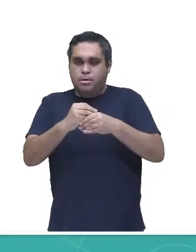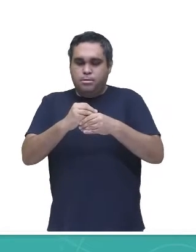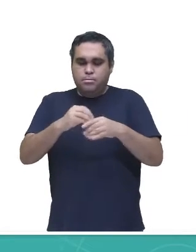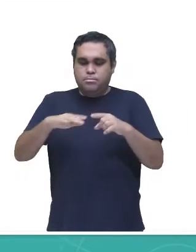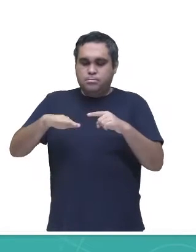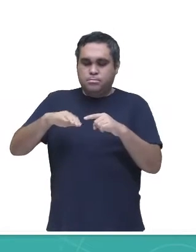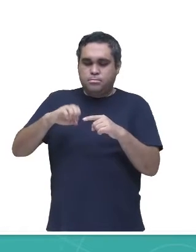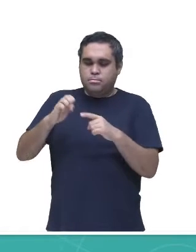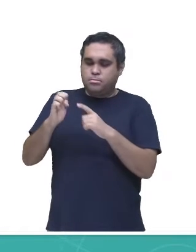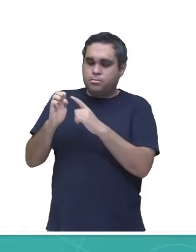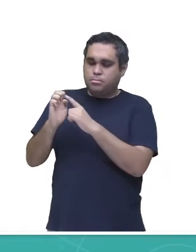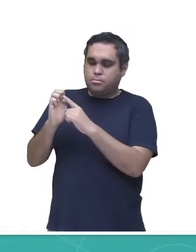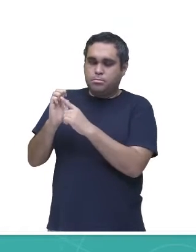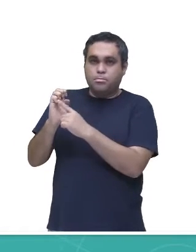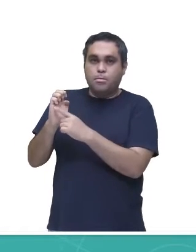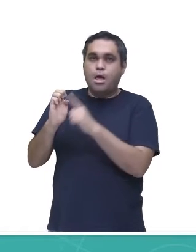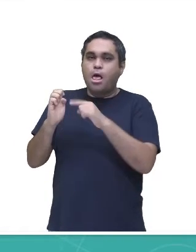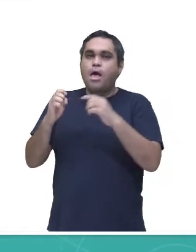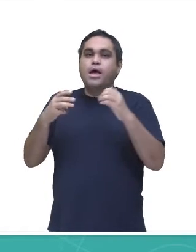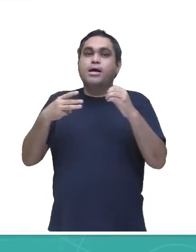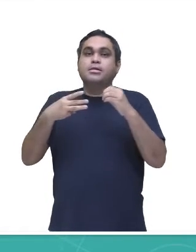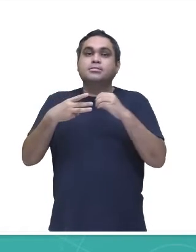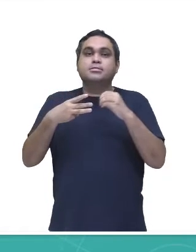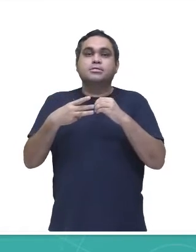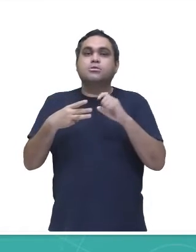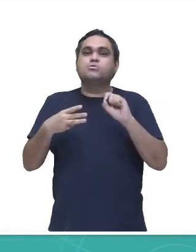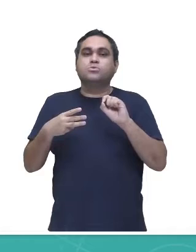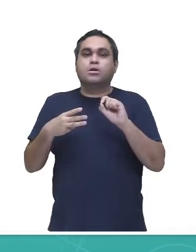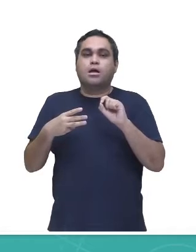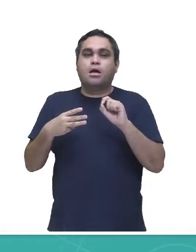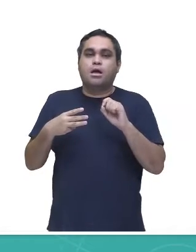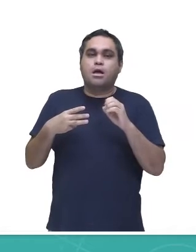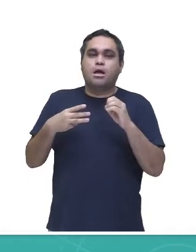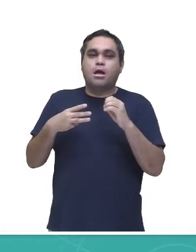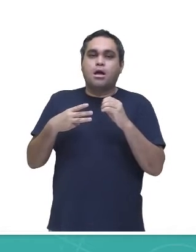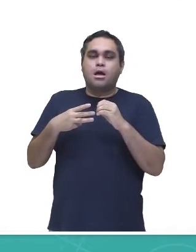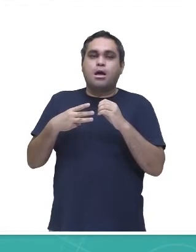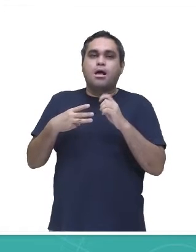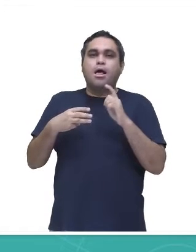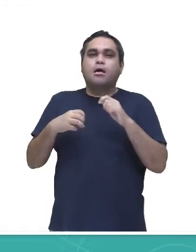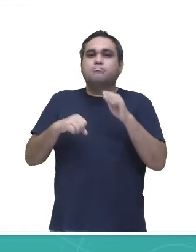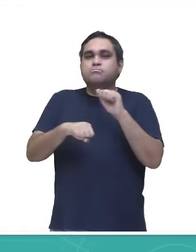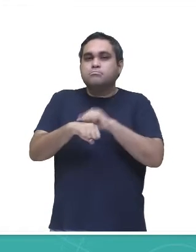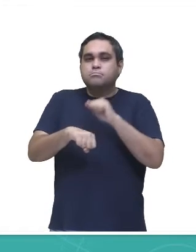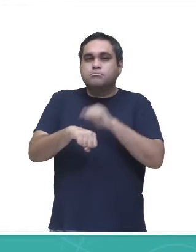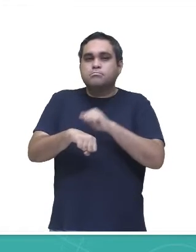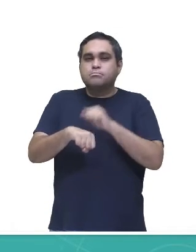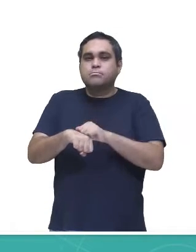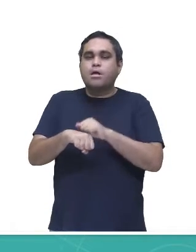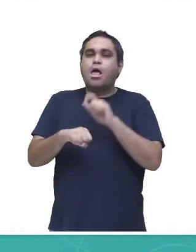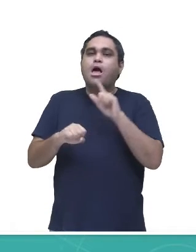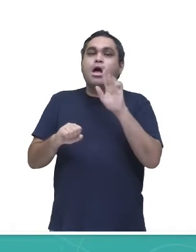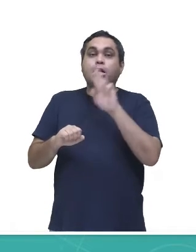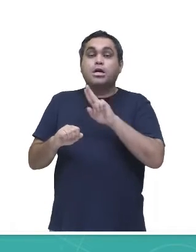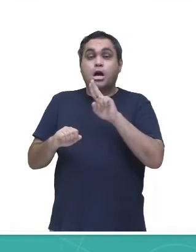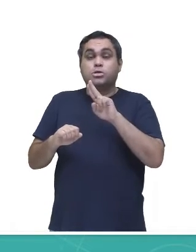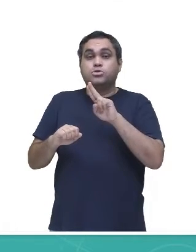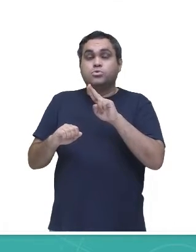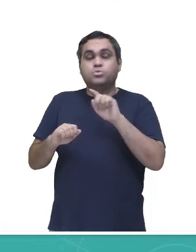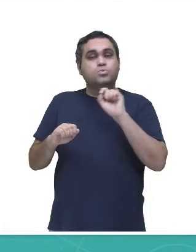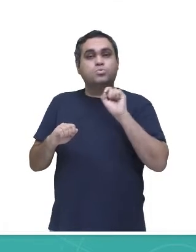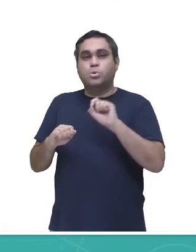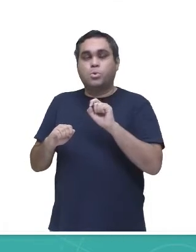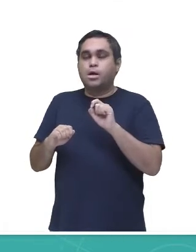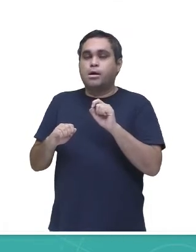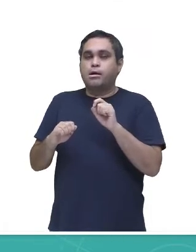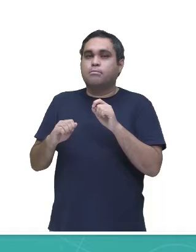de células queratinizadas e elas ajudam no tato. Elas vão te ajudar ali a